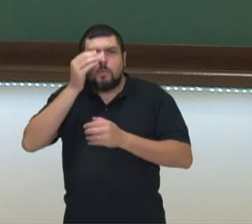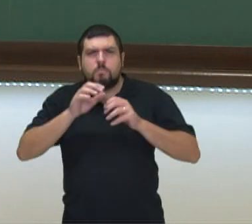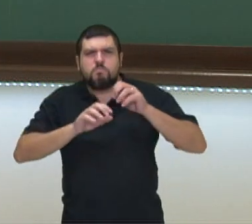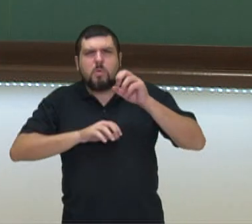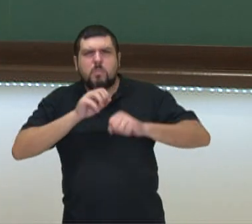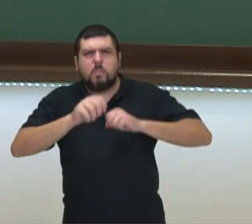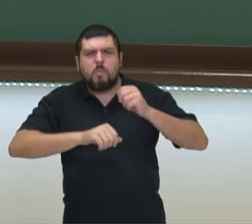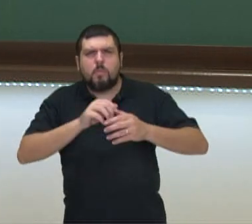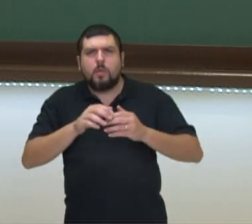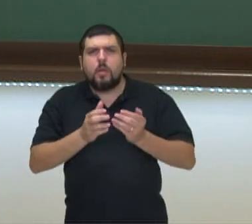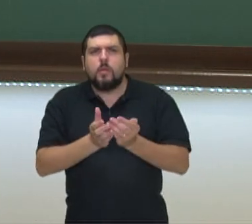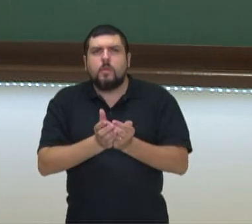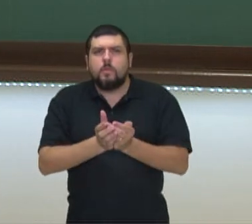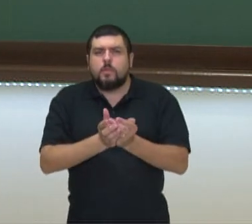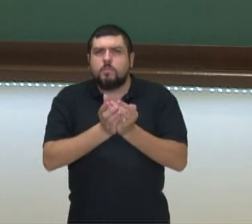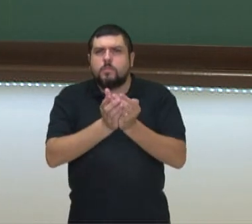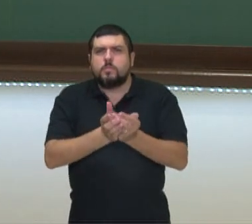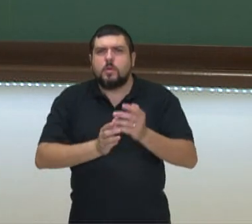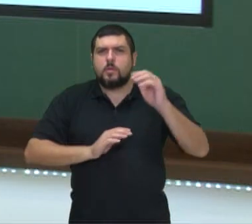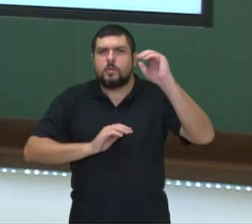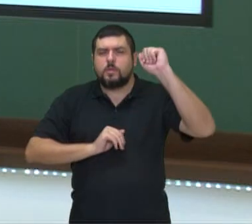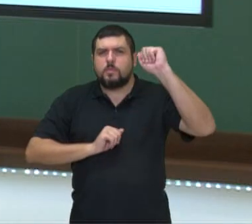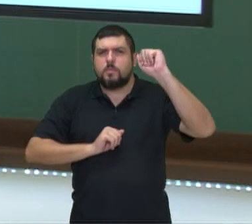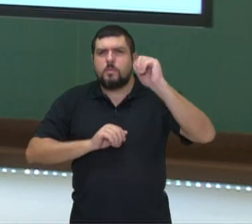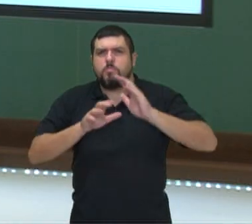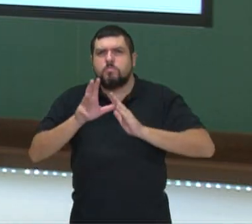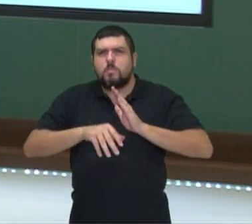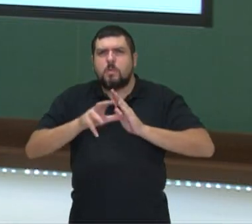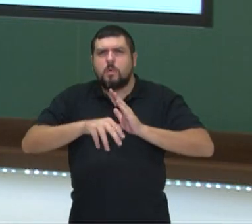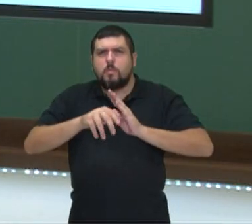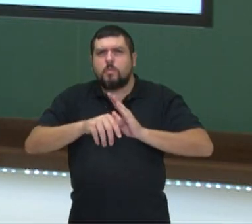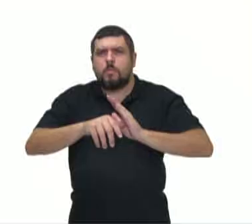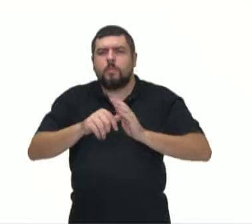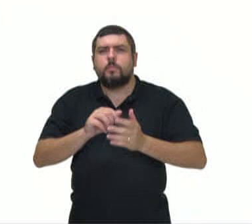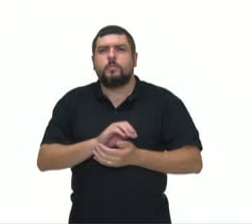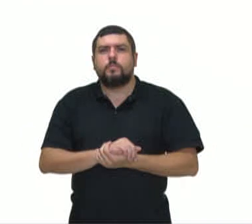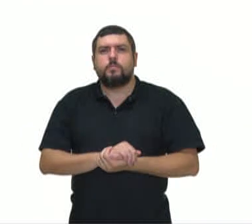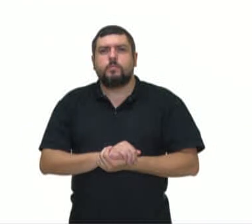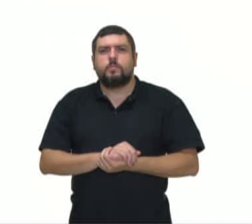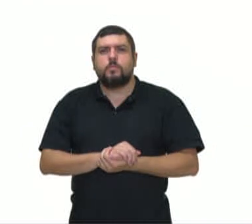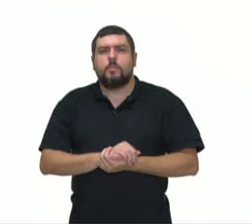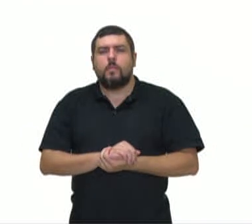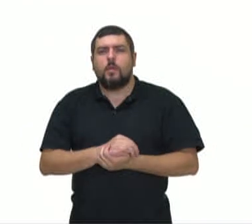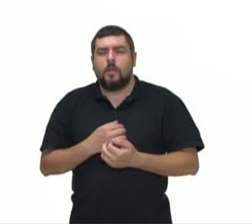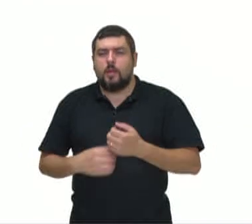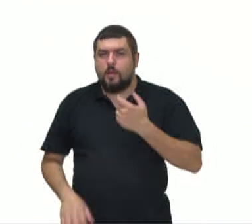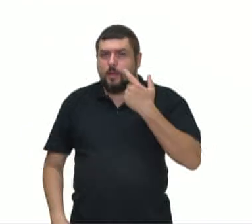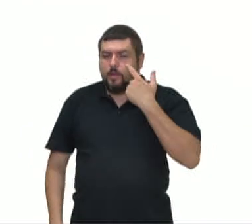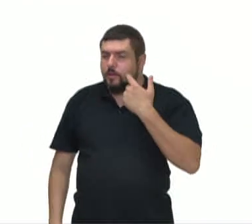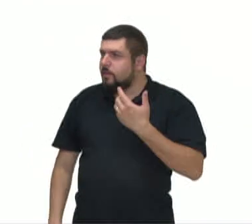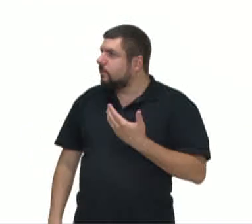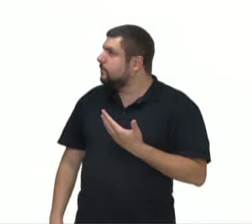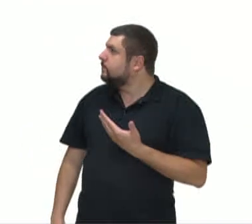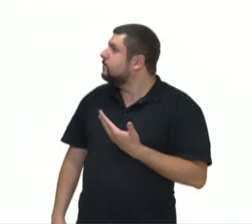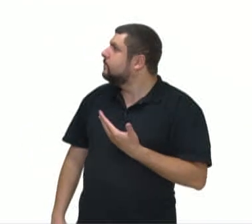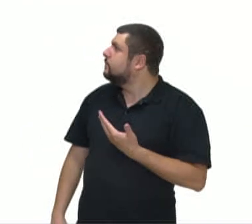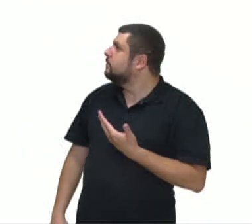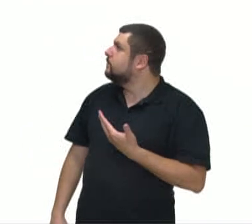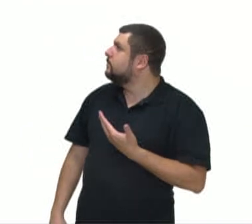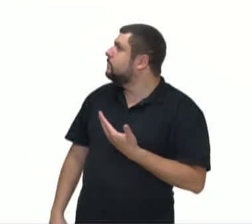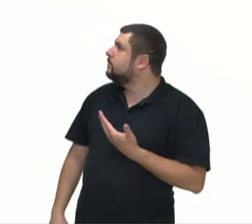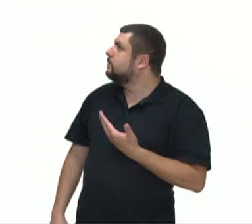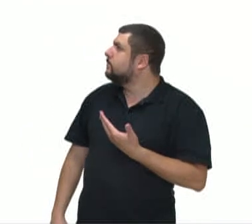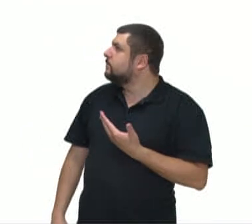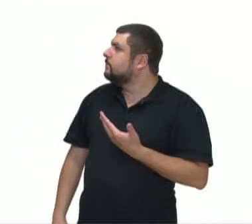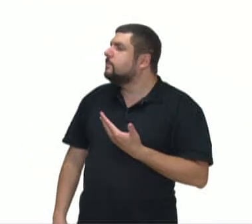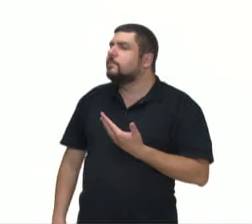espanhóis. Esse quadro da Elizabeth ele é muito emblemático, né, dessa rainha Elizabeth retratado dessa forma. Por